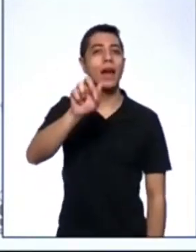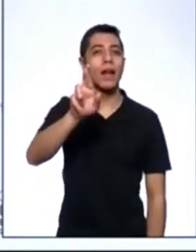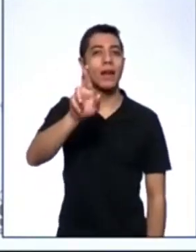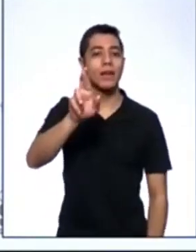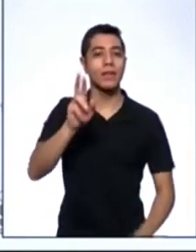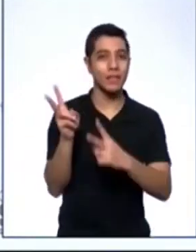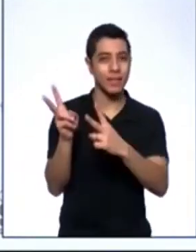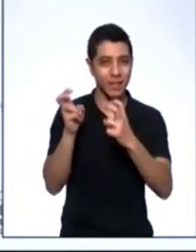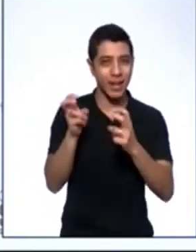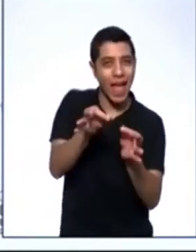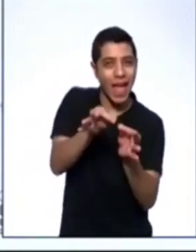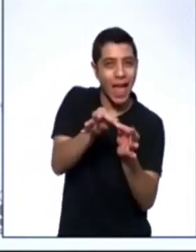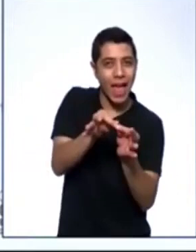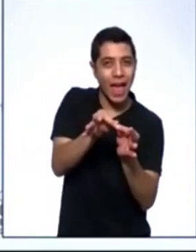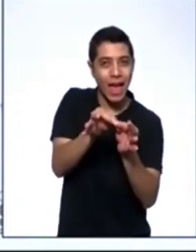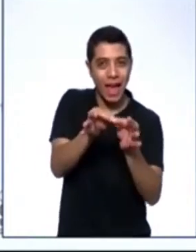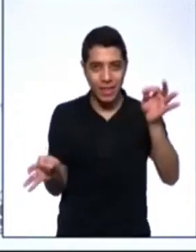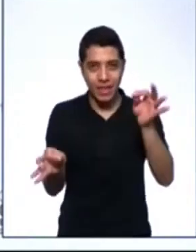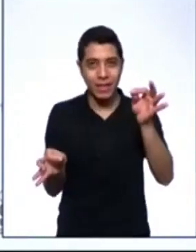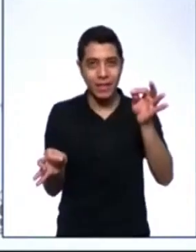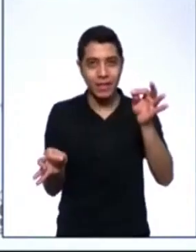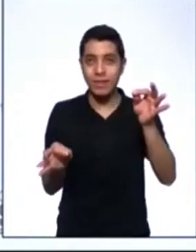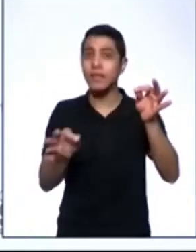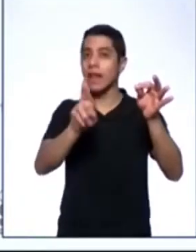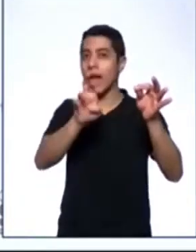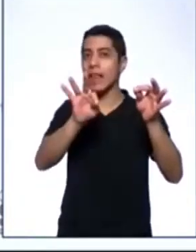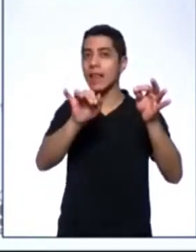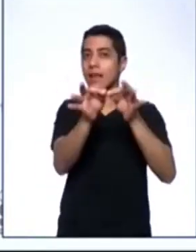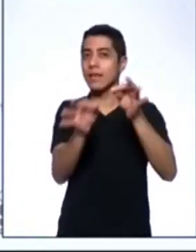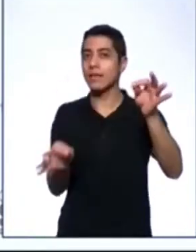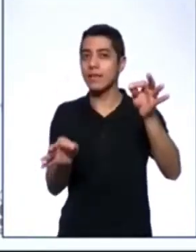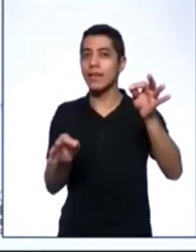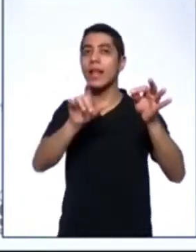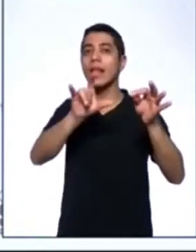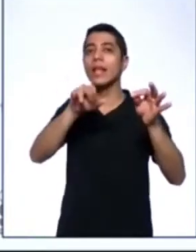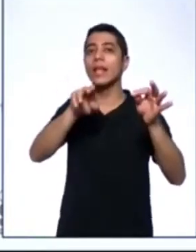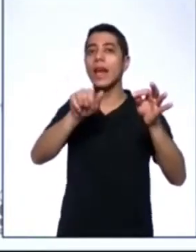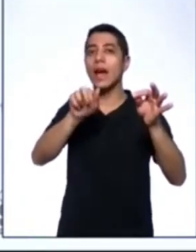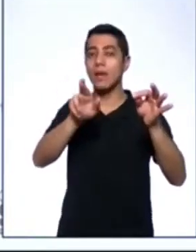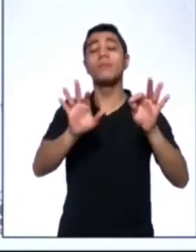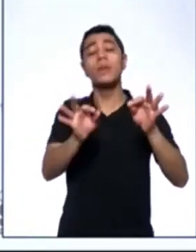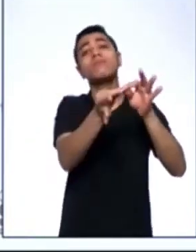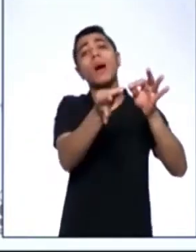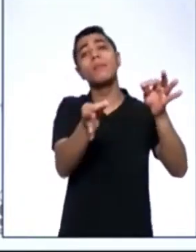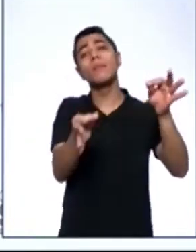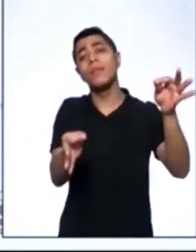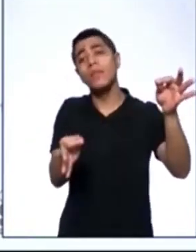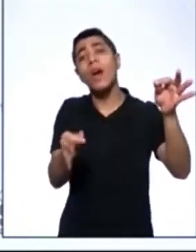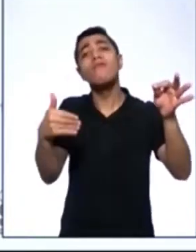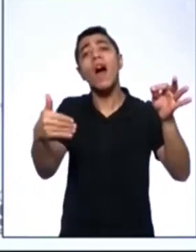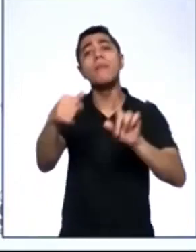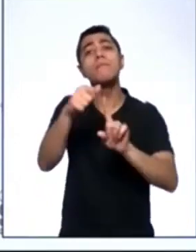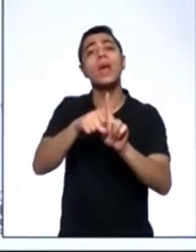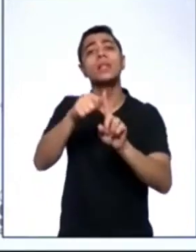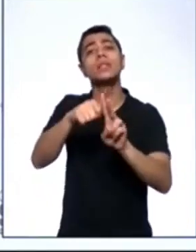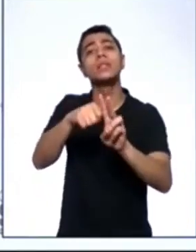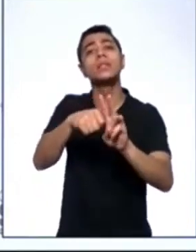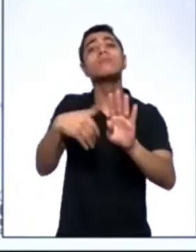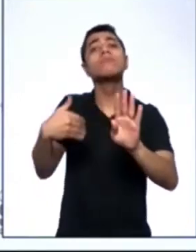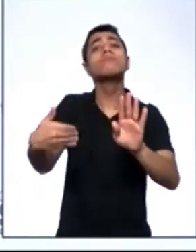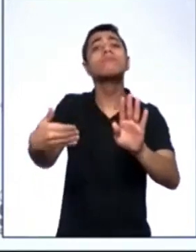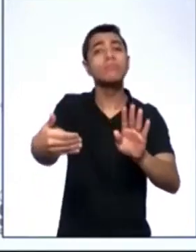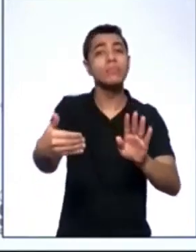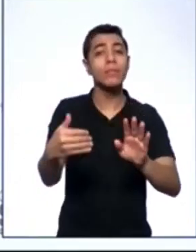pelos próximos meses Olá tudo bem diferente ó não esconde só em casas Qual é o